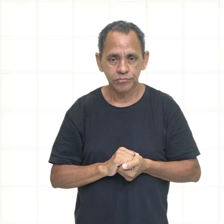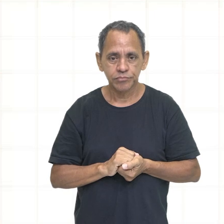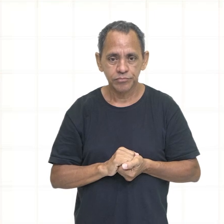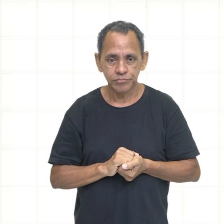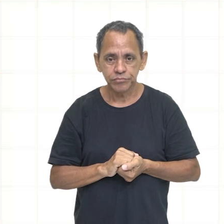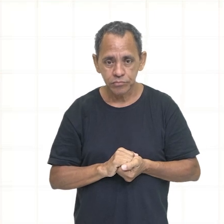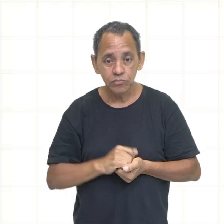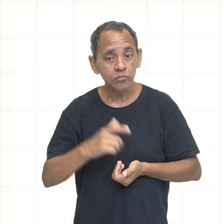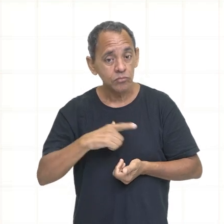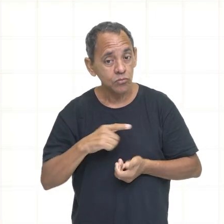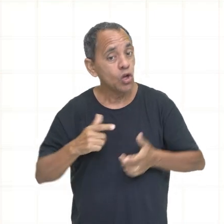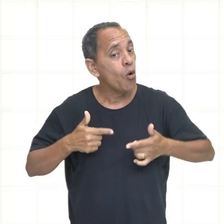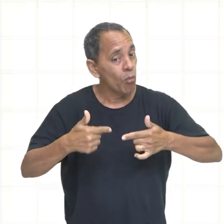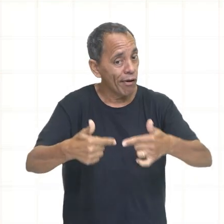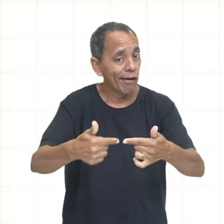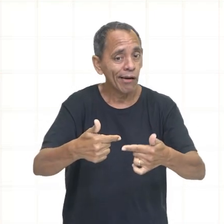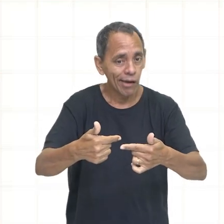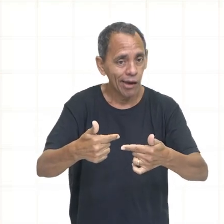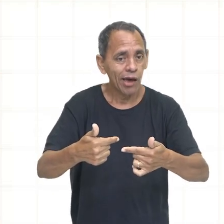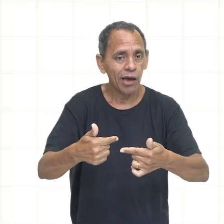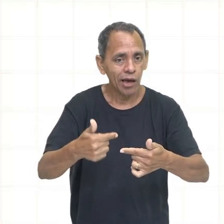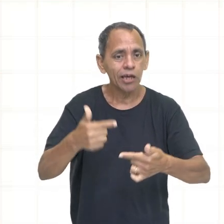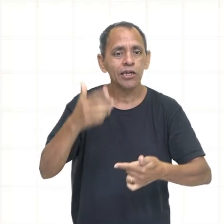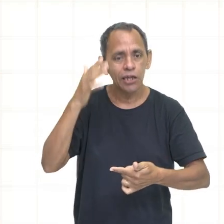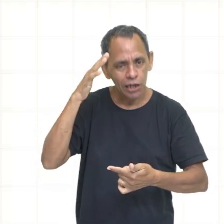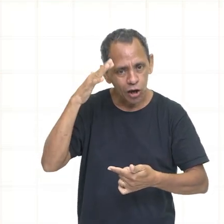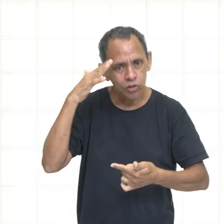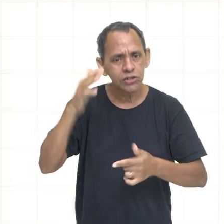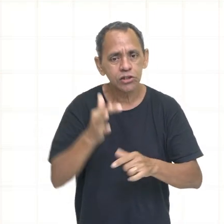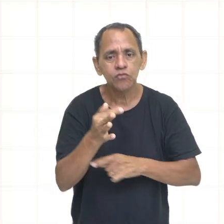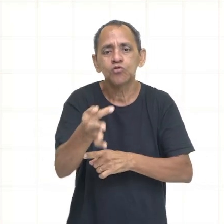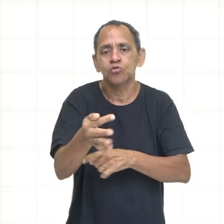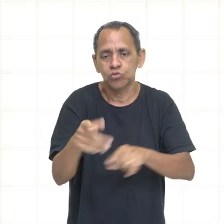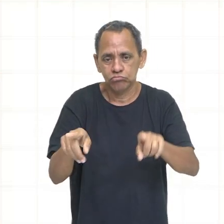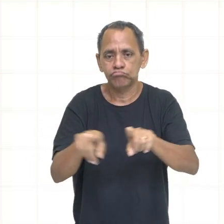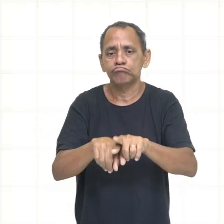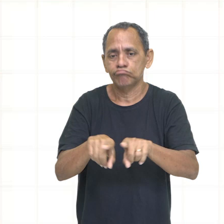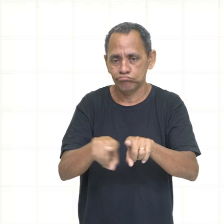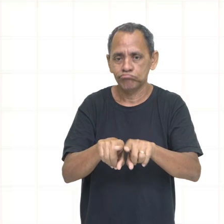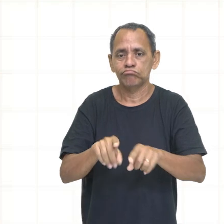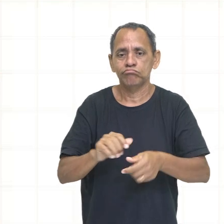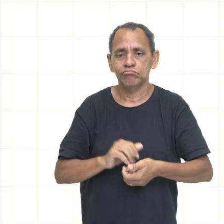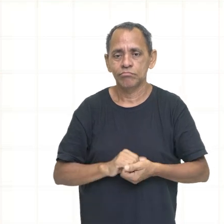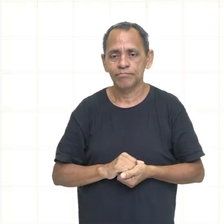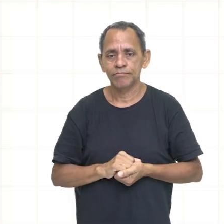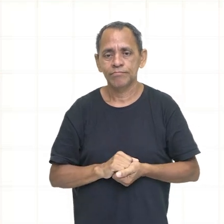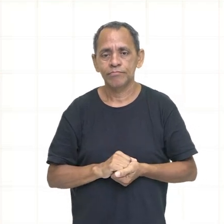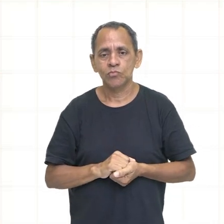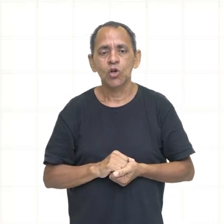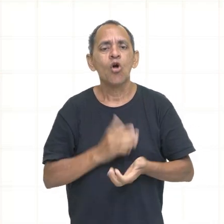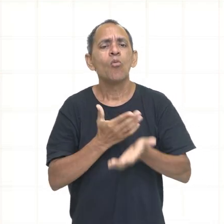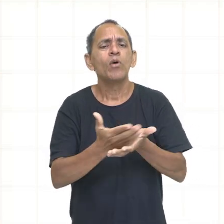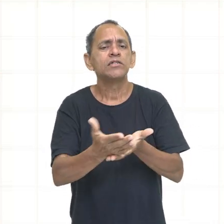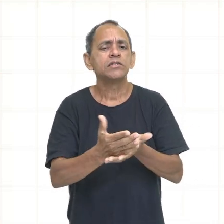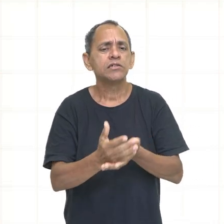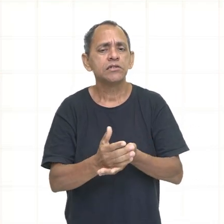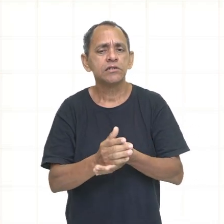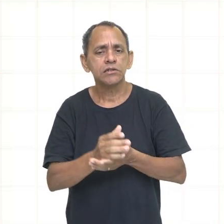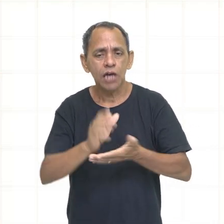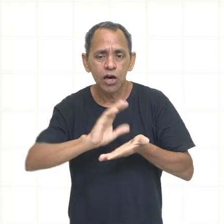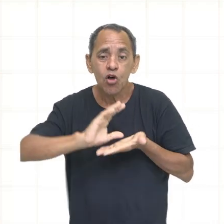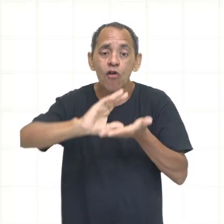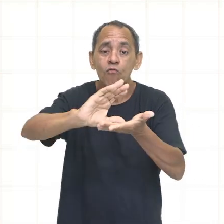começaram a fazer? Começaram, então, a se armar, de certa forma, investir na indústria